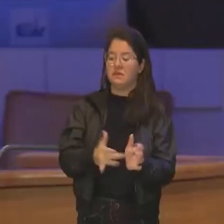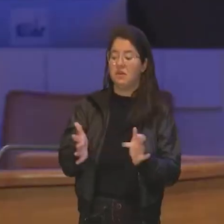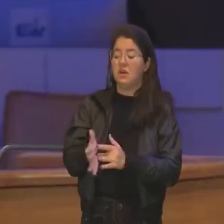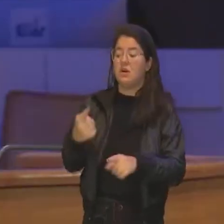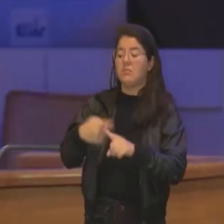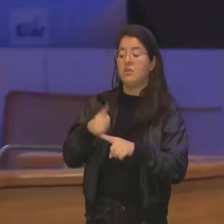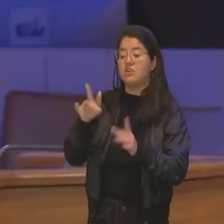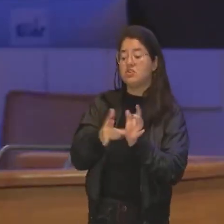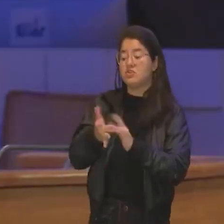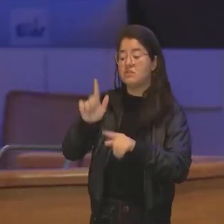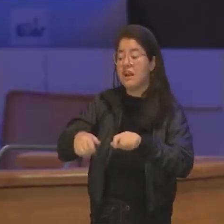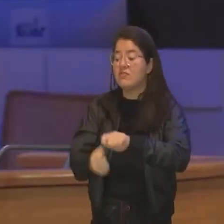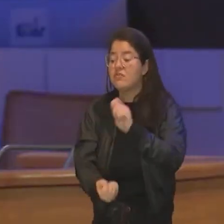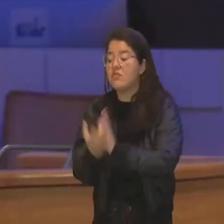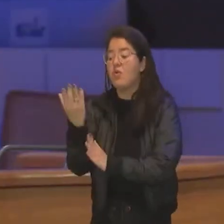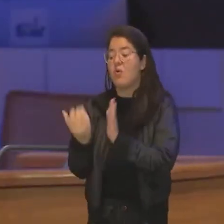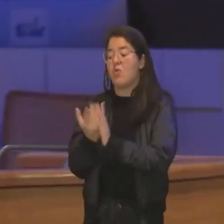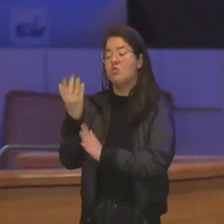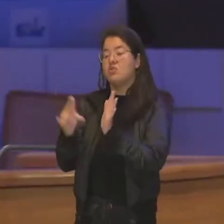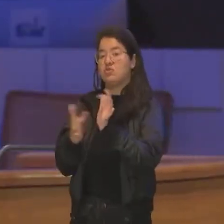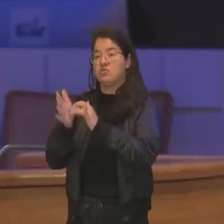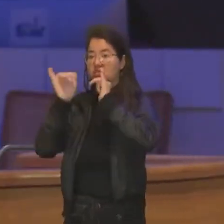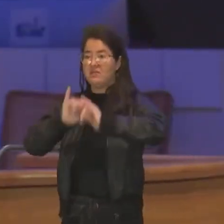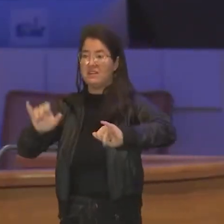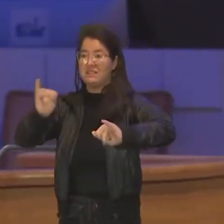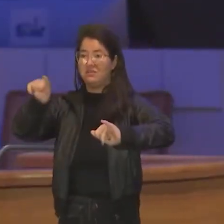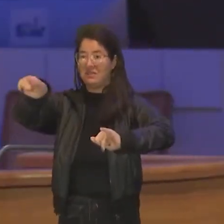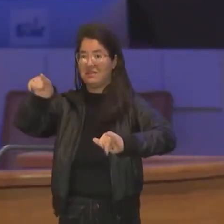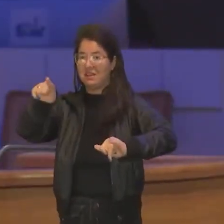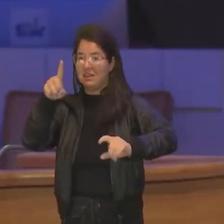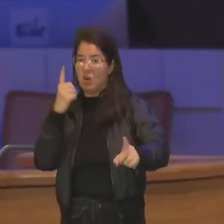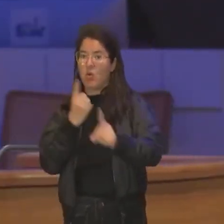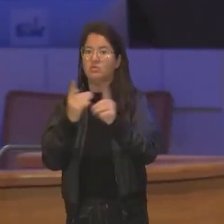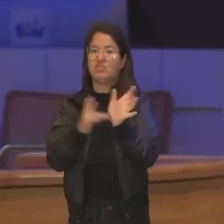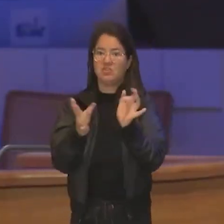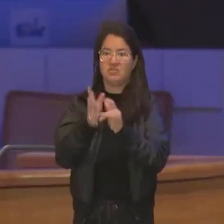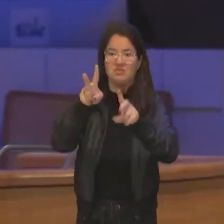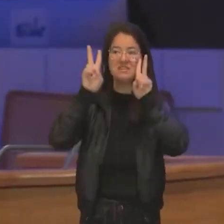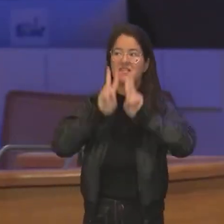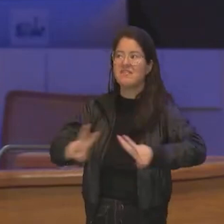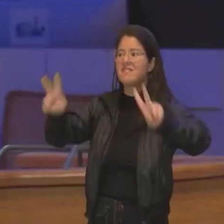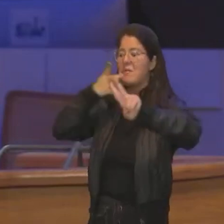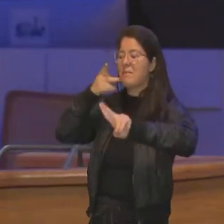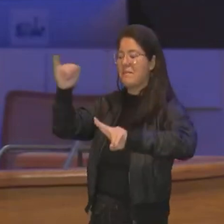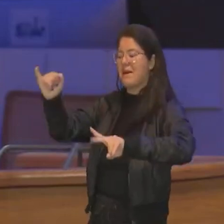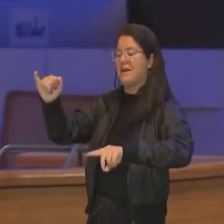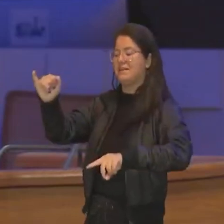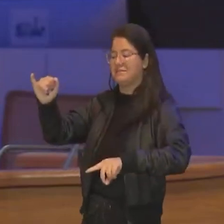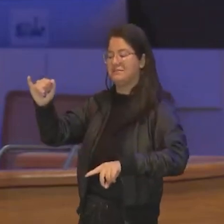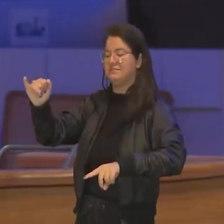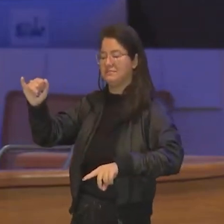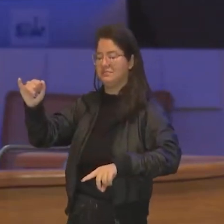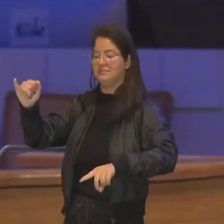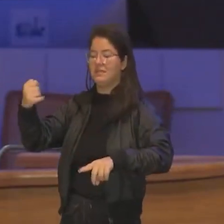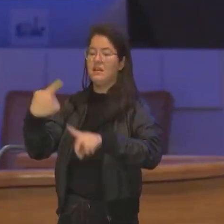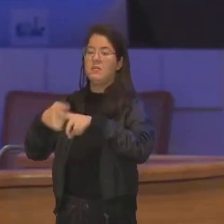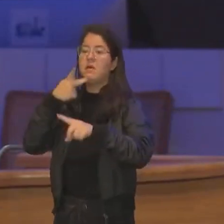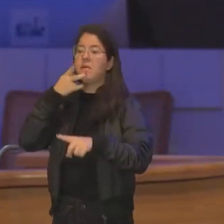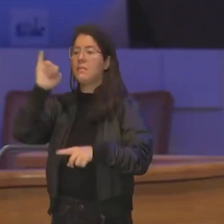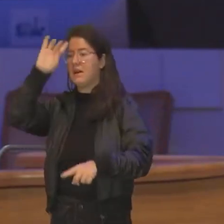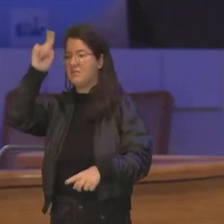é a ponte. E Jesus fala assim: quem vê a mim, vê o Pai. O Pai está em mim, eu sou o enviado do